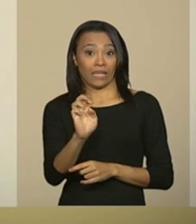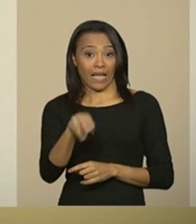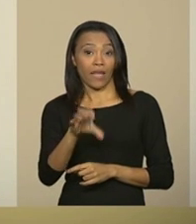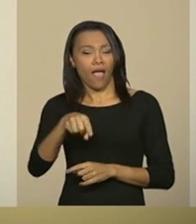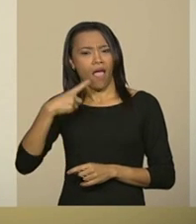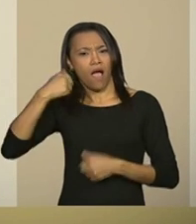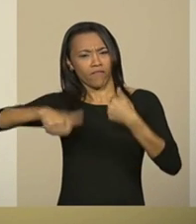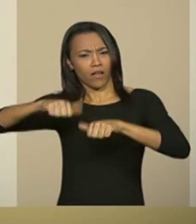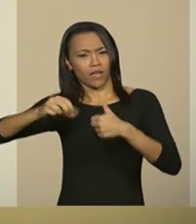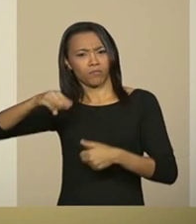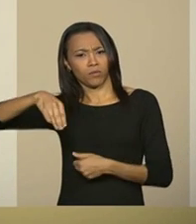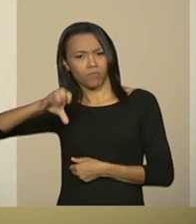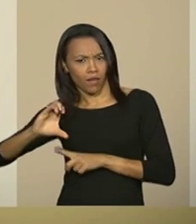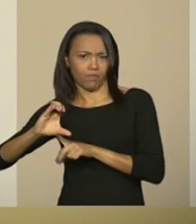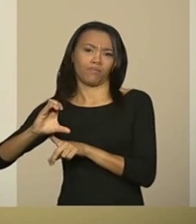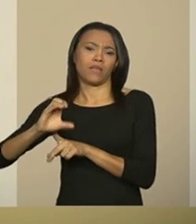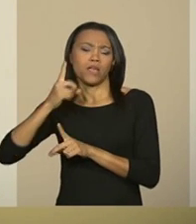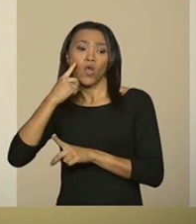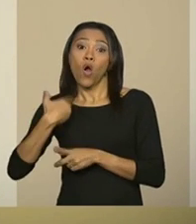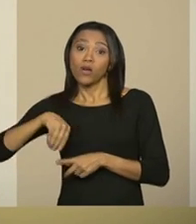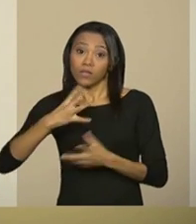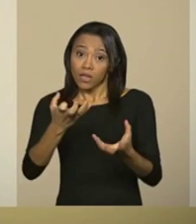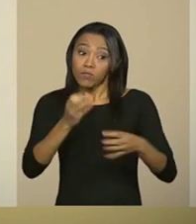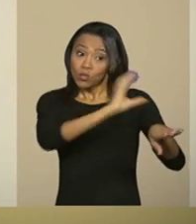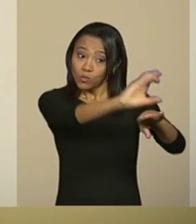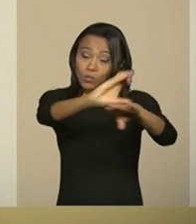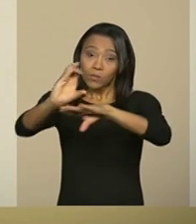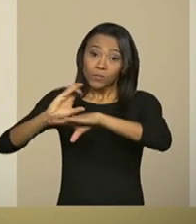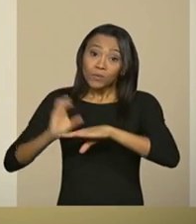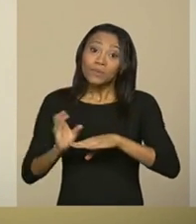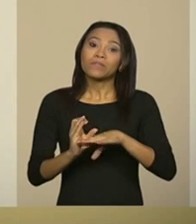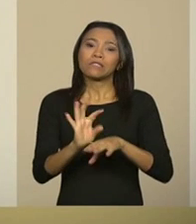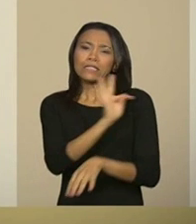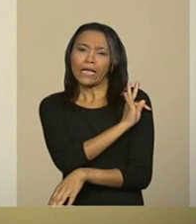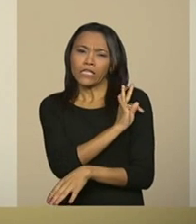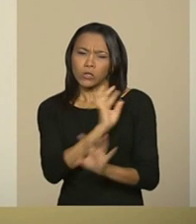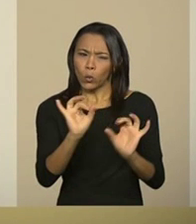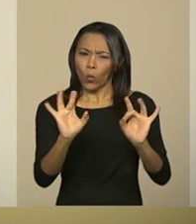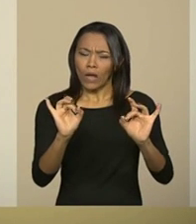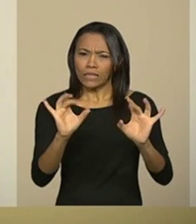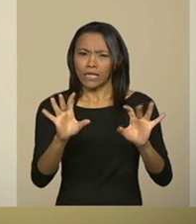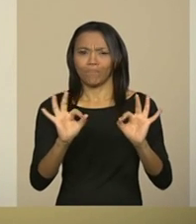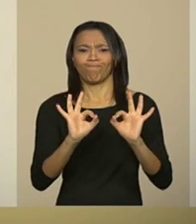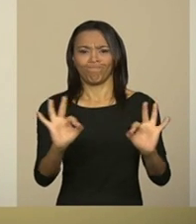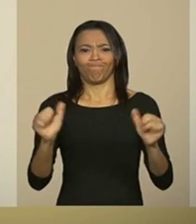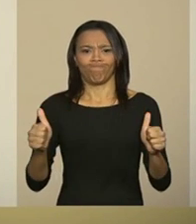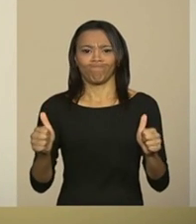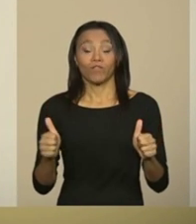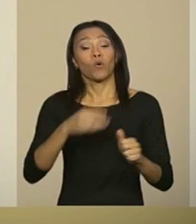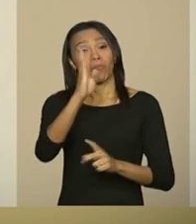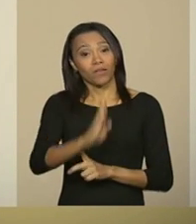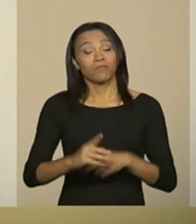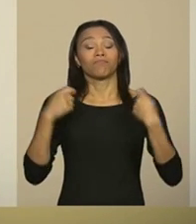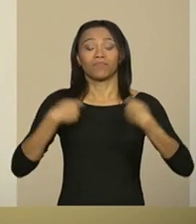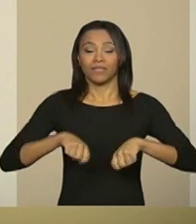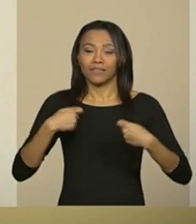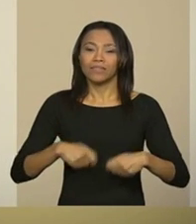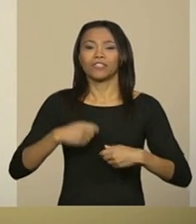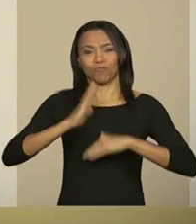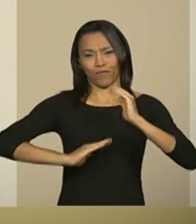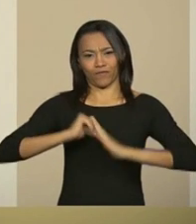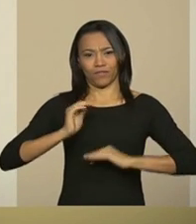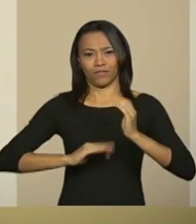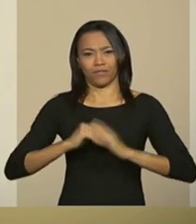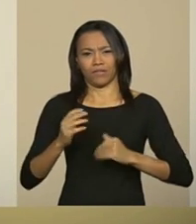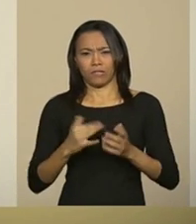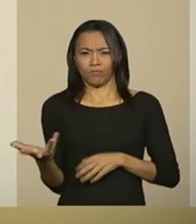ministério da educação porque queremos que os cursos técnicos sejam de alta qualidade o brasil precisa muito de técnicos